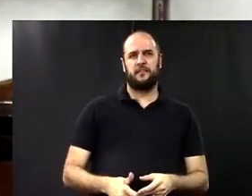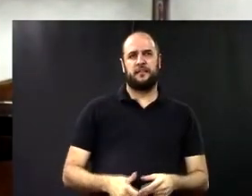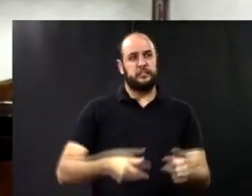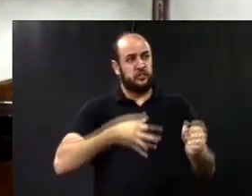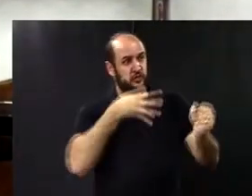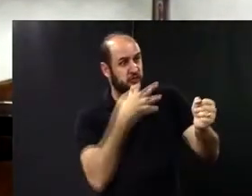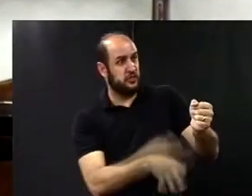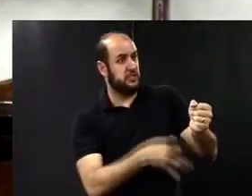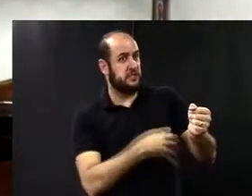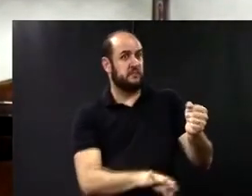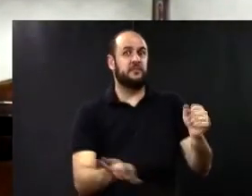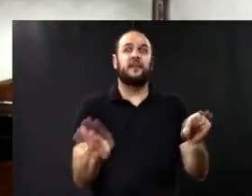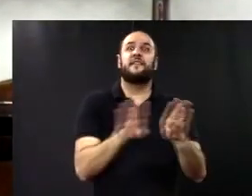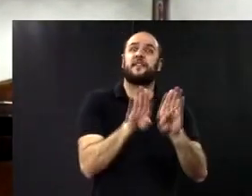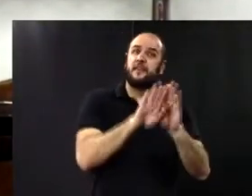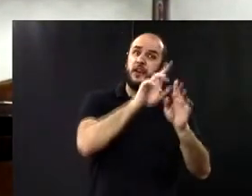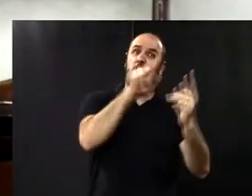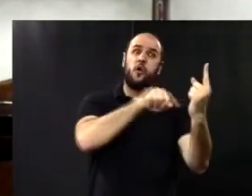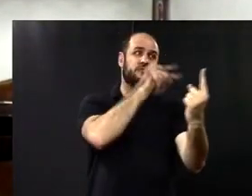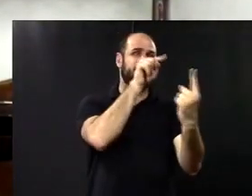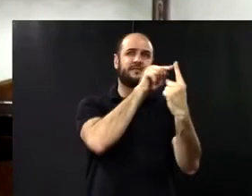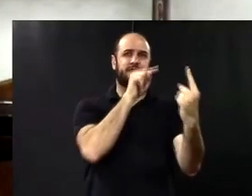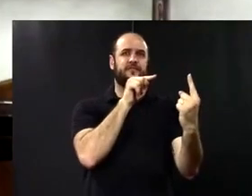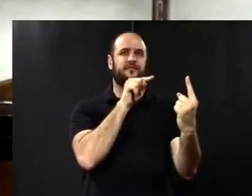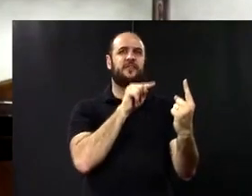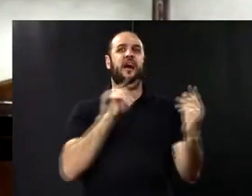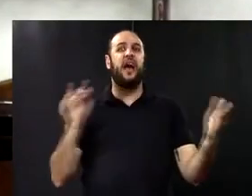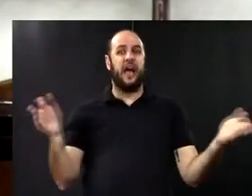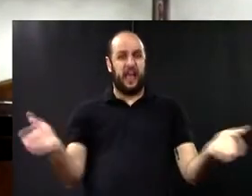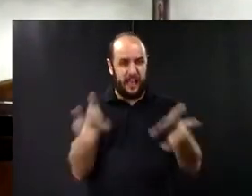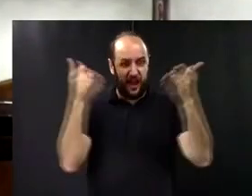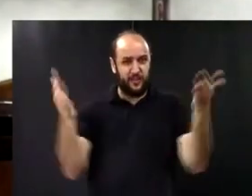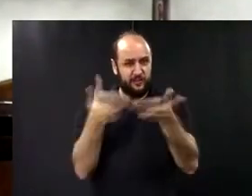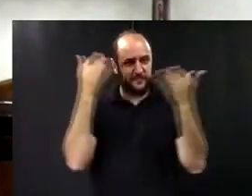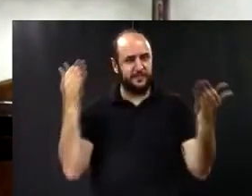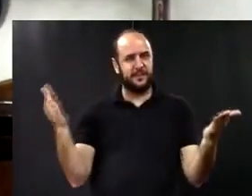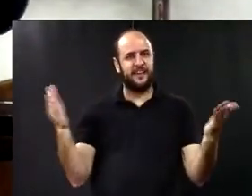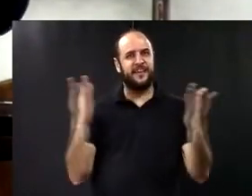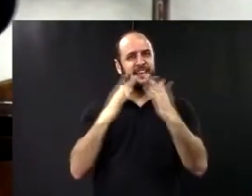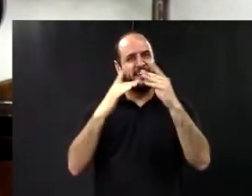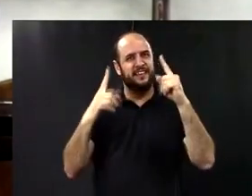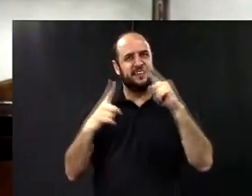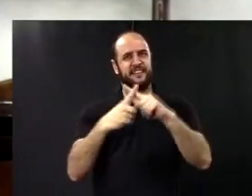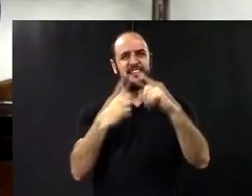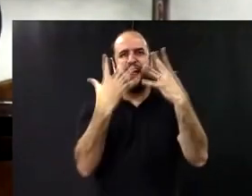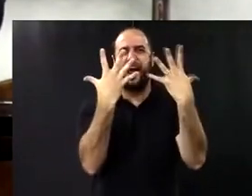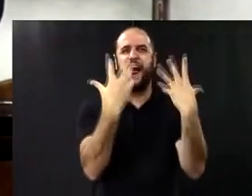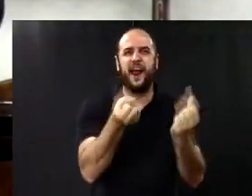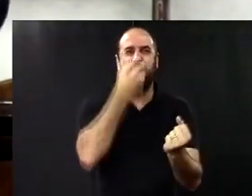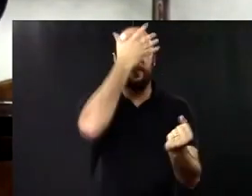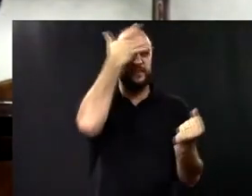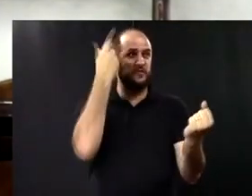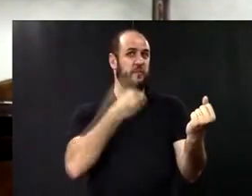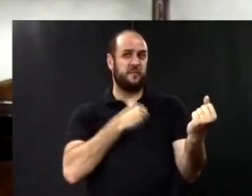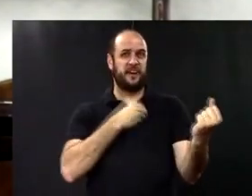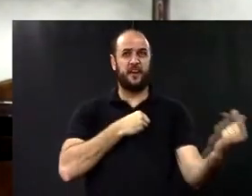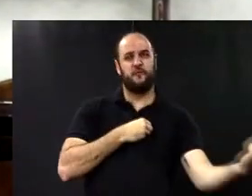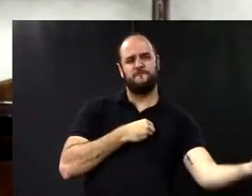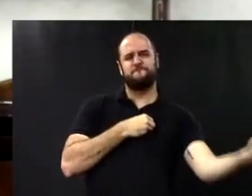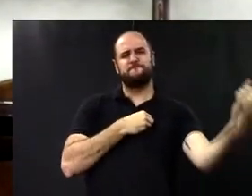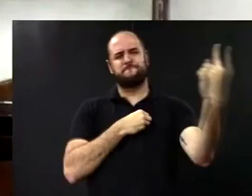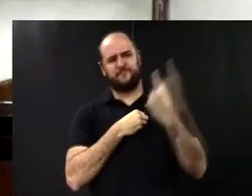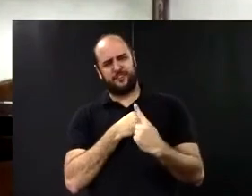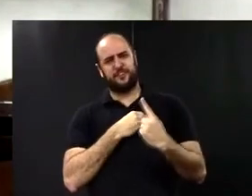como objetivo único fazer com que a igreja abrace o faltoso e o ajude a passar por